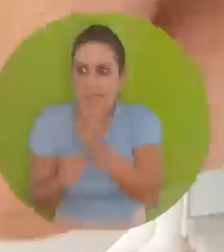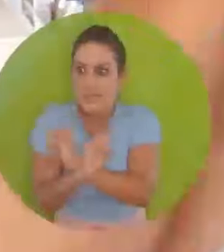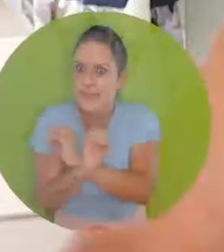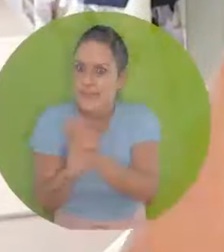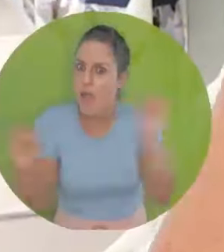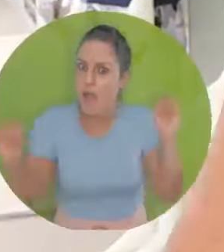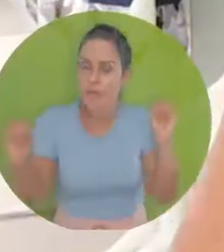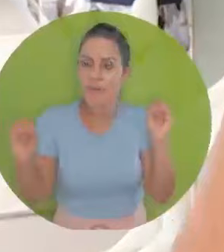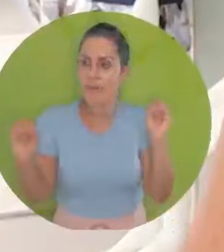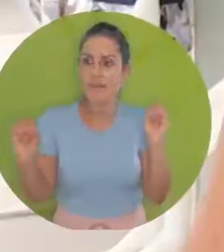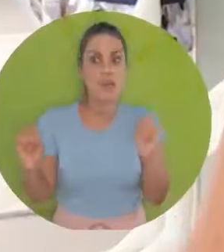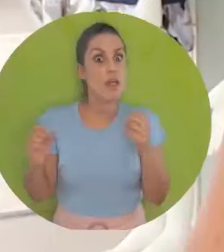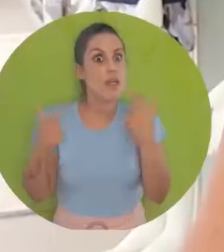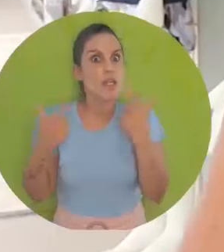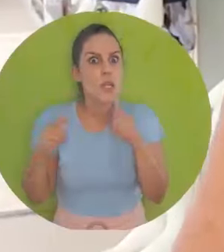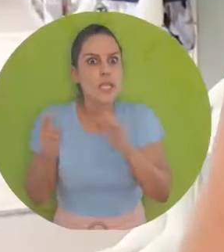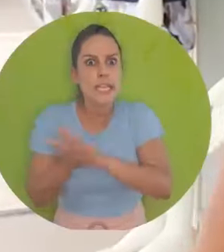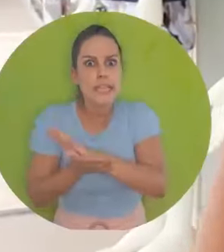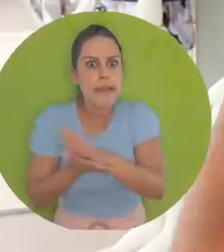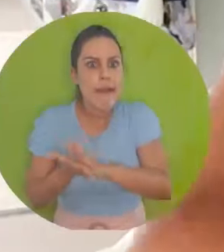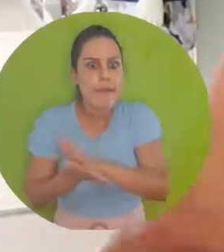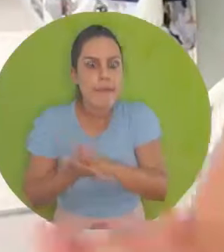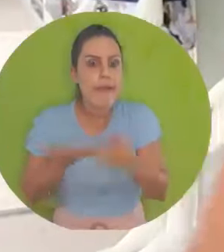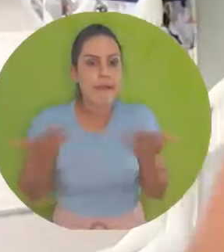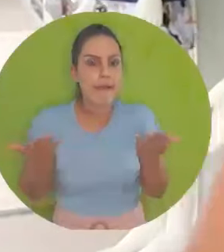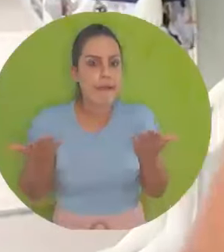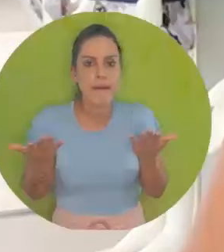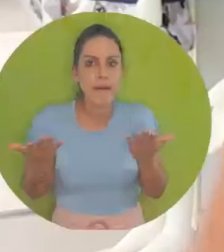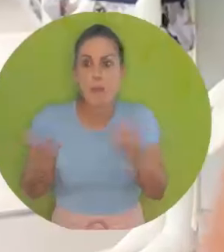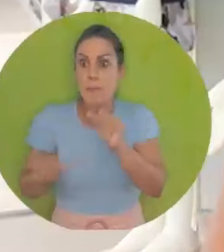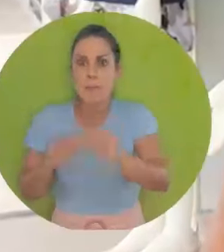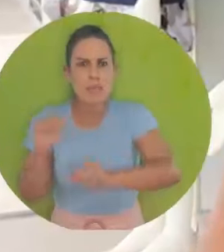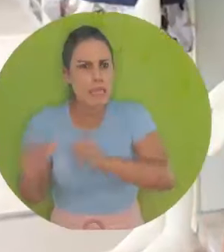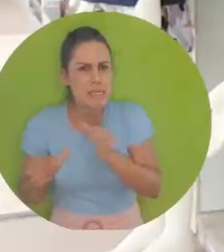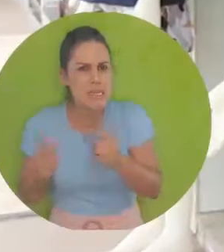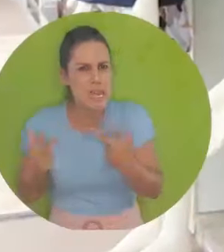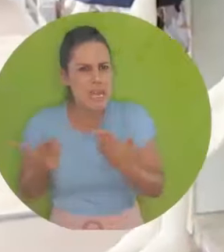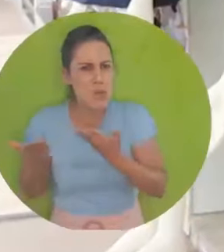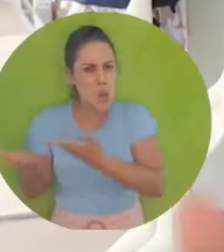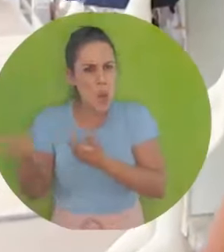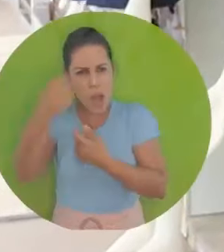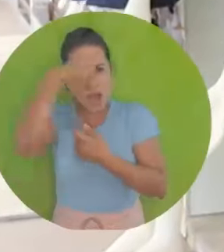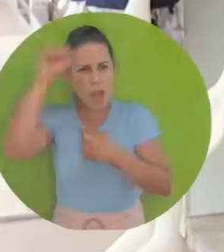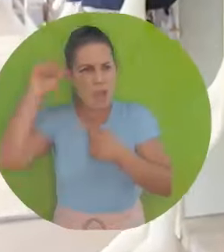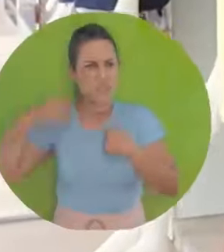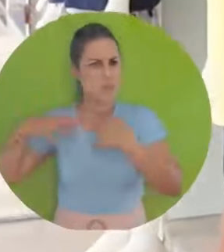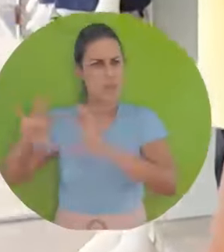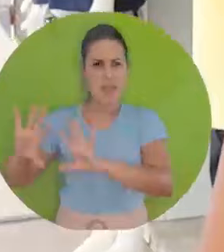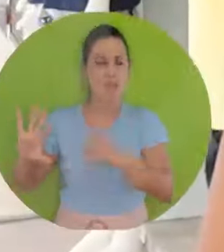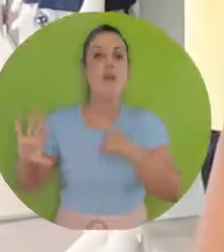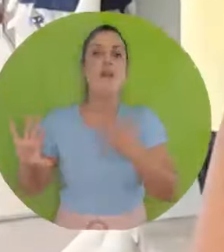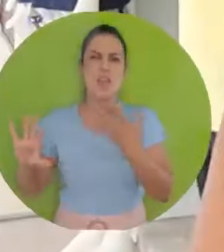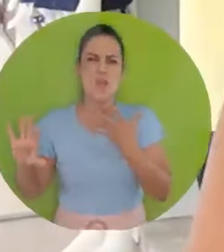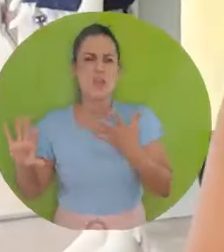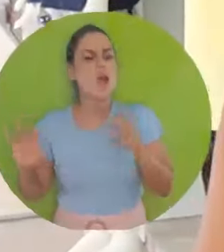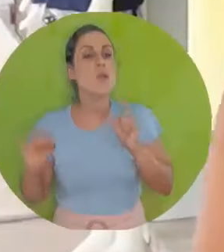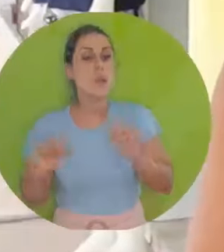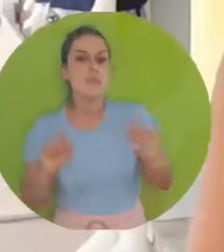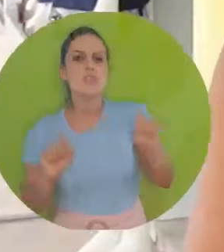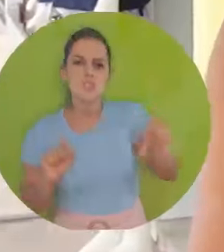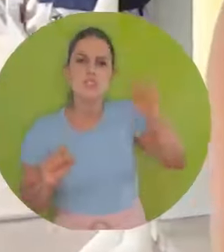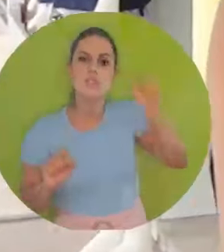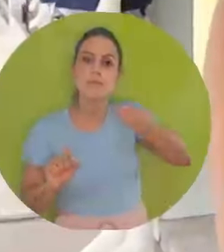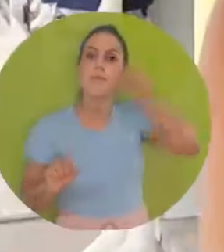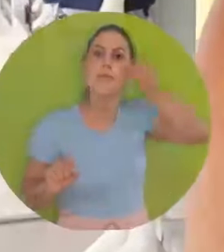uma página em branco. Não tem nada. Mudança. Para esse tipo de mudança eu não quero. Eu